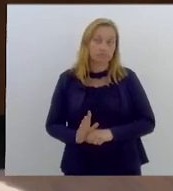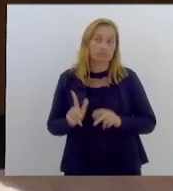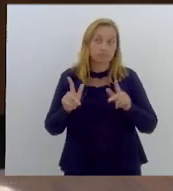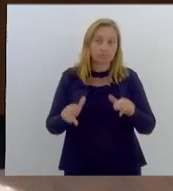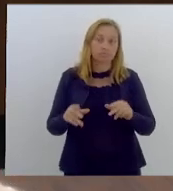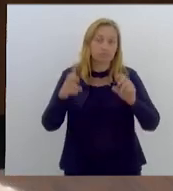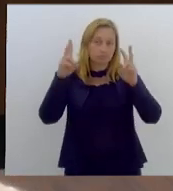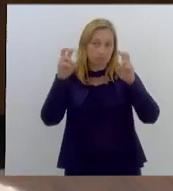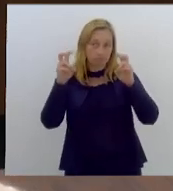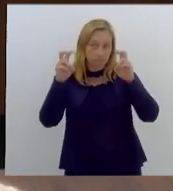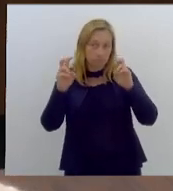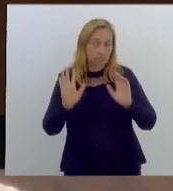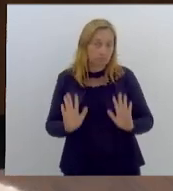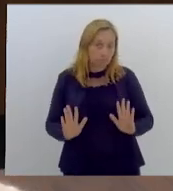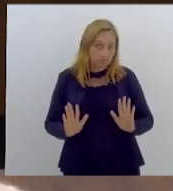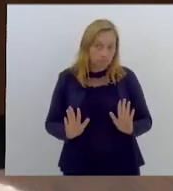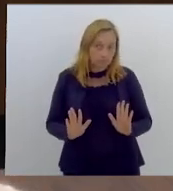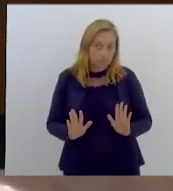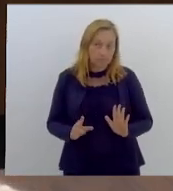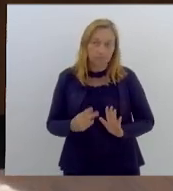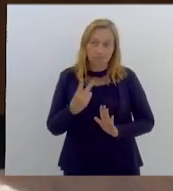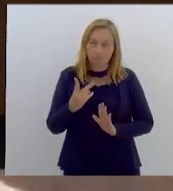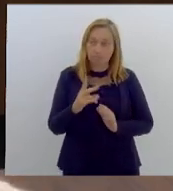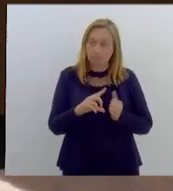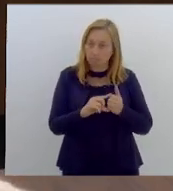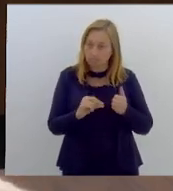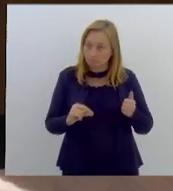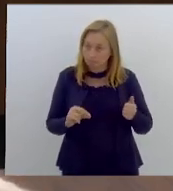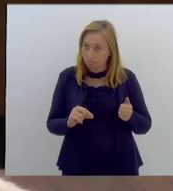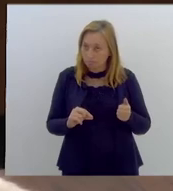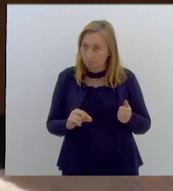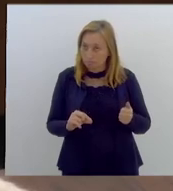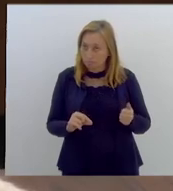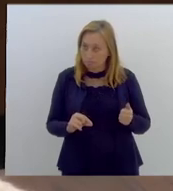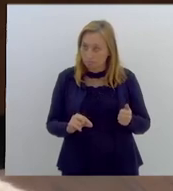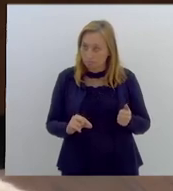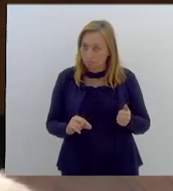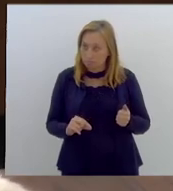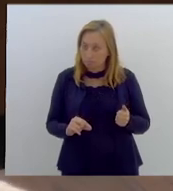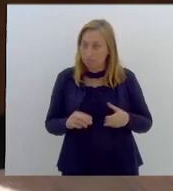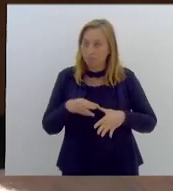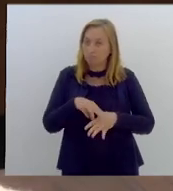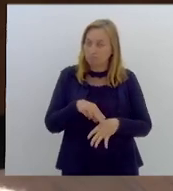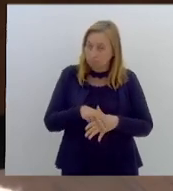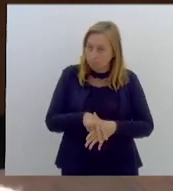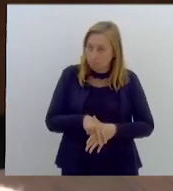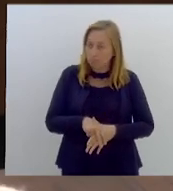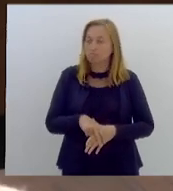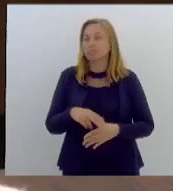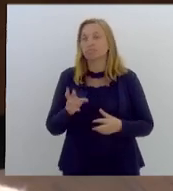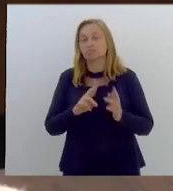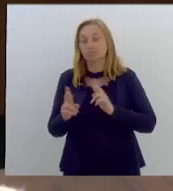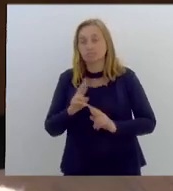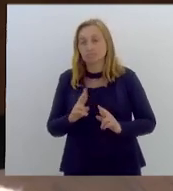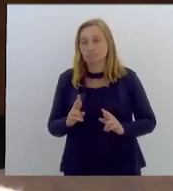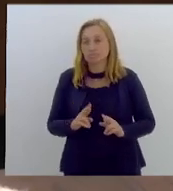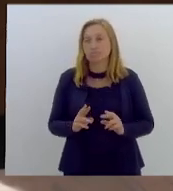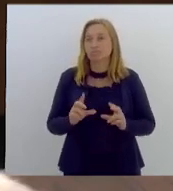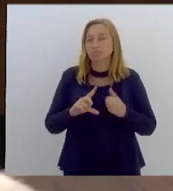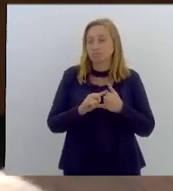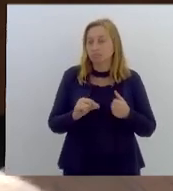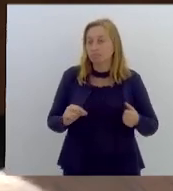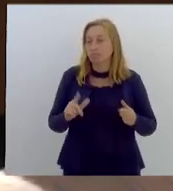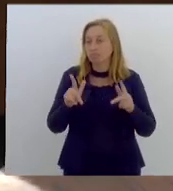tema, remanejamento. São dois artigos, dois incisos relativos ao mesmo